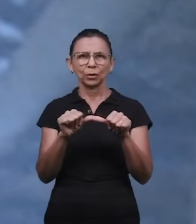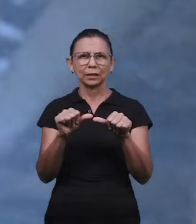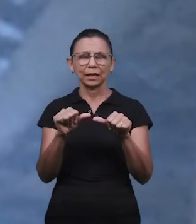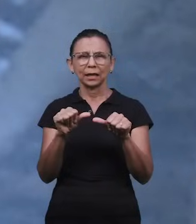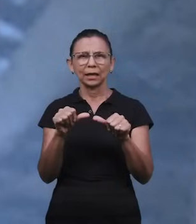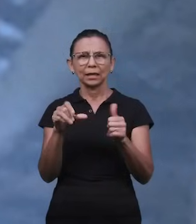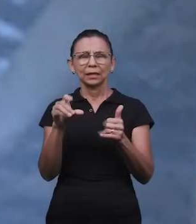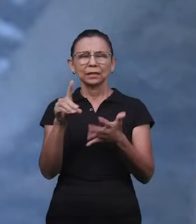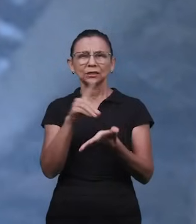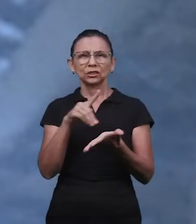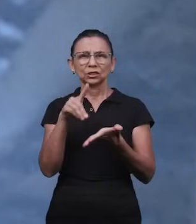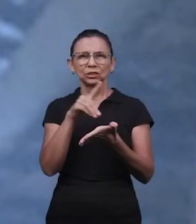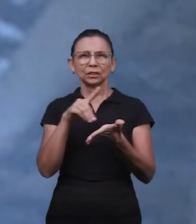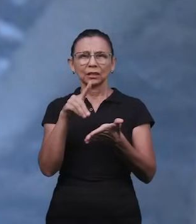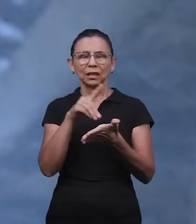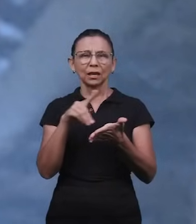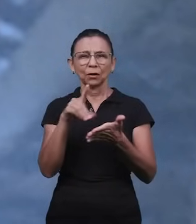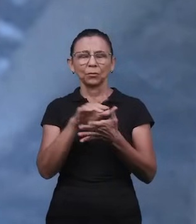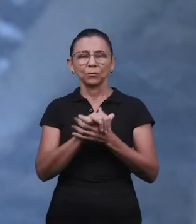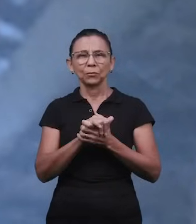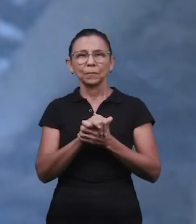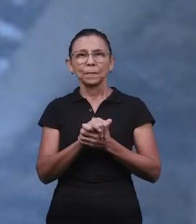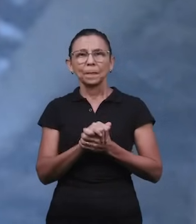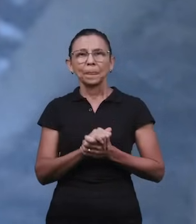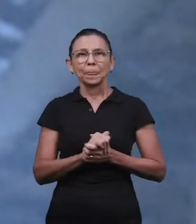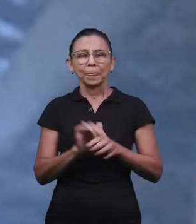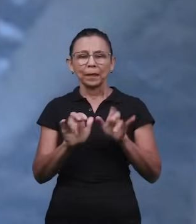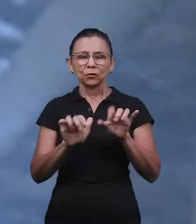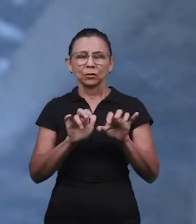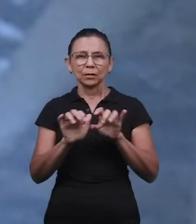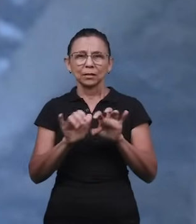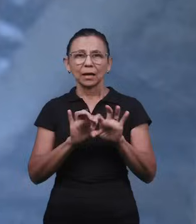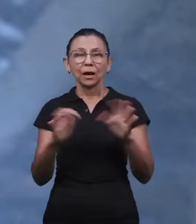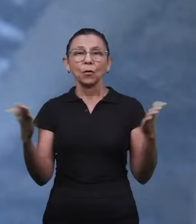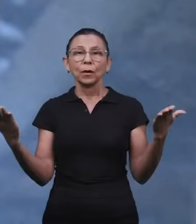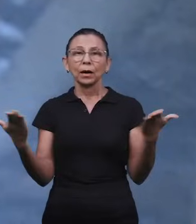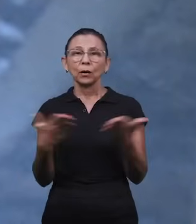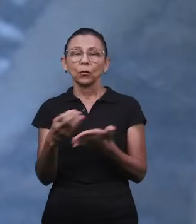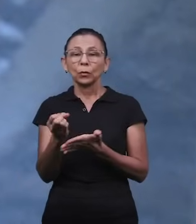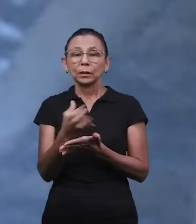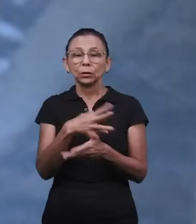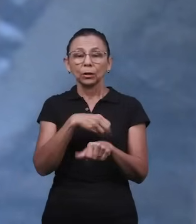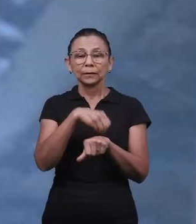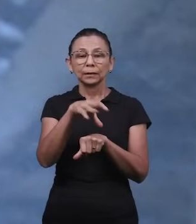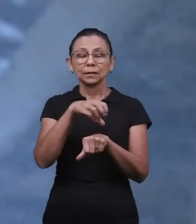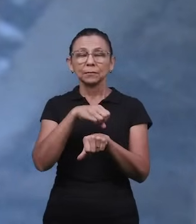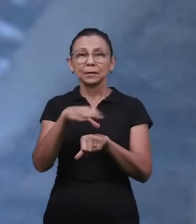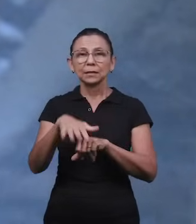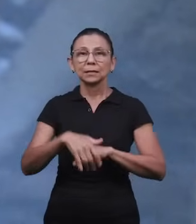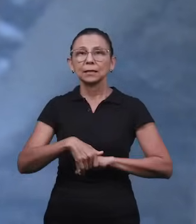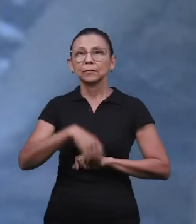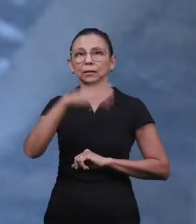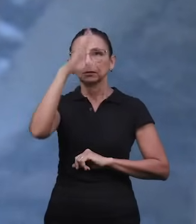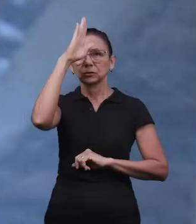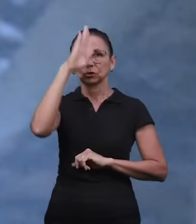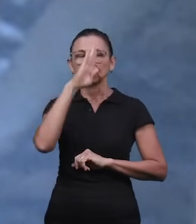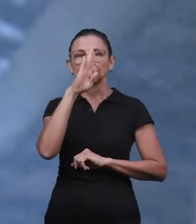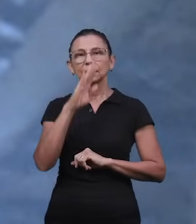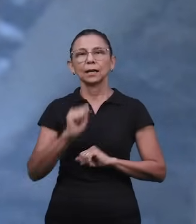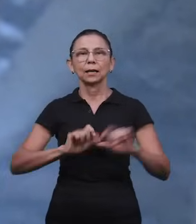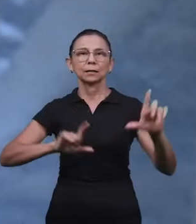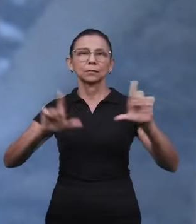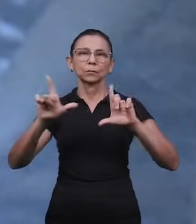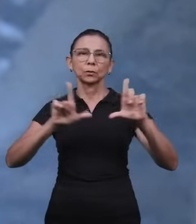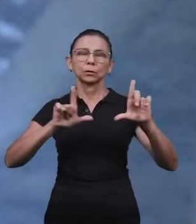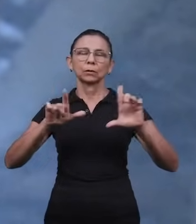digital e agora nós estamos chegando no canal 126 da nova transmissão digital, gratuitamente para o Brasil inteiro. Esse